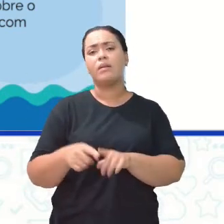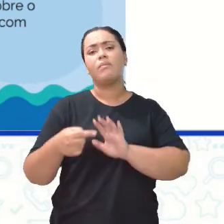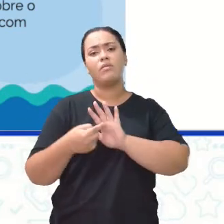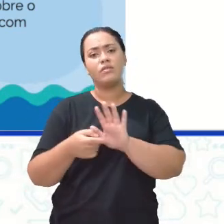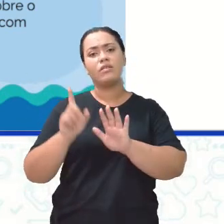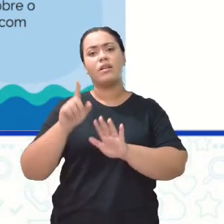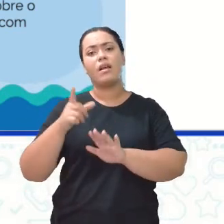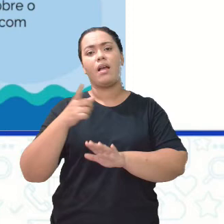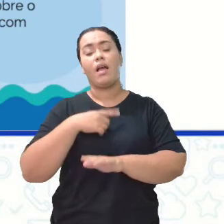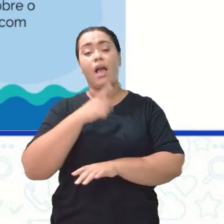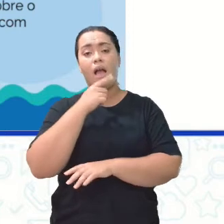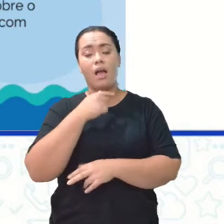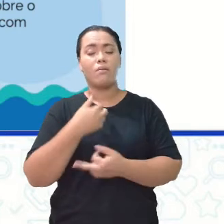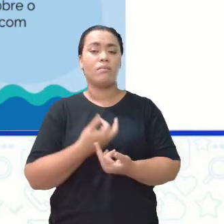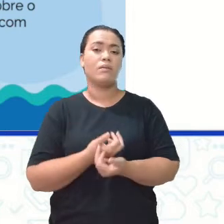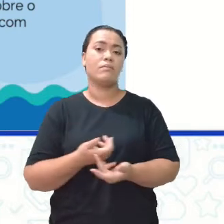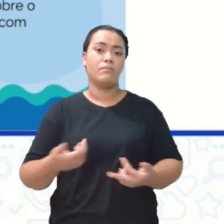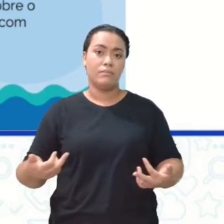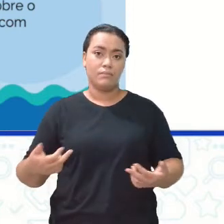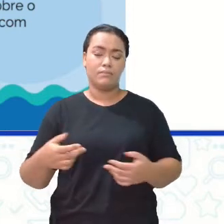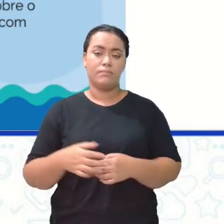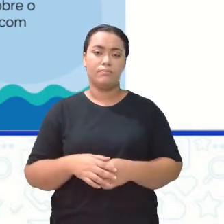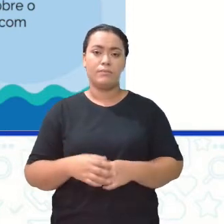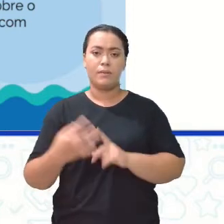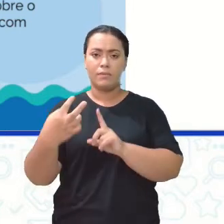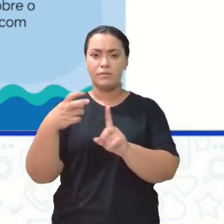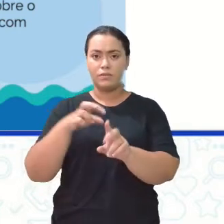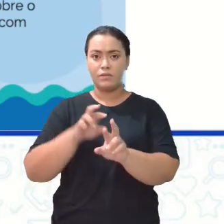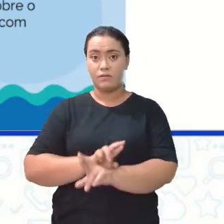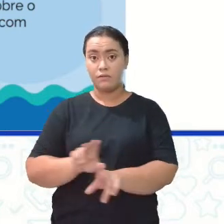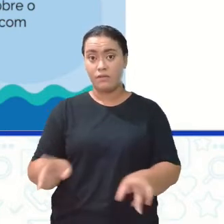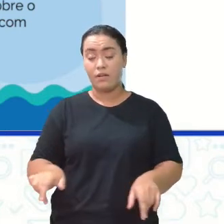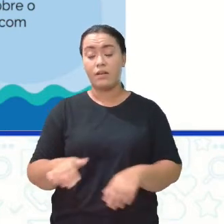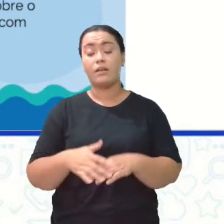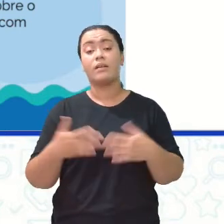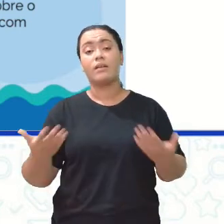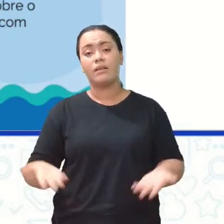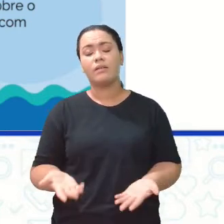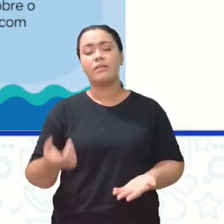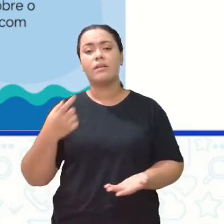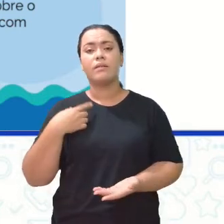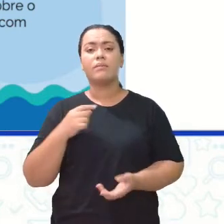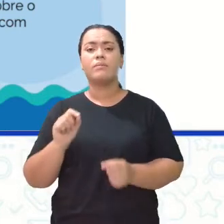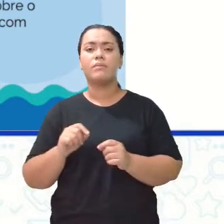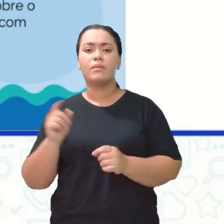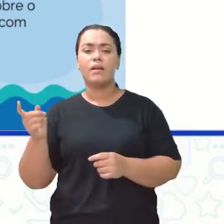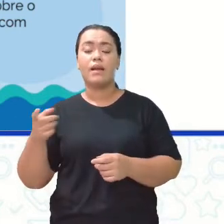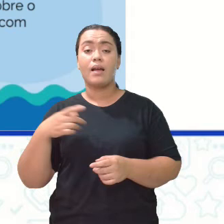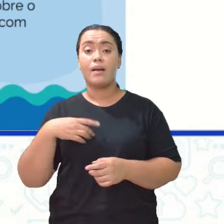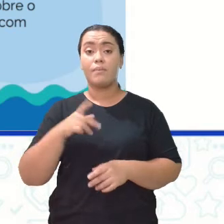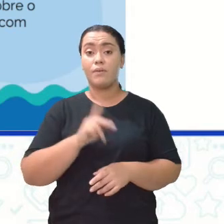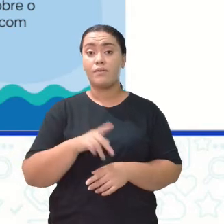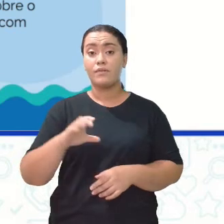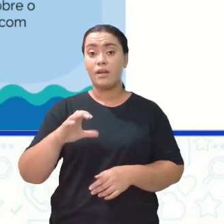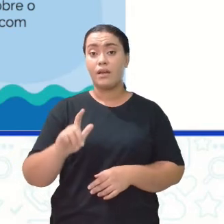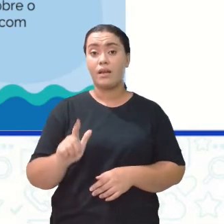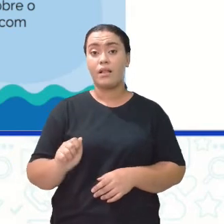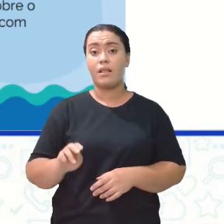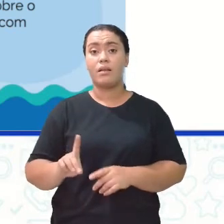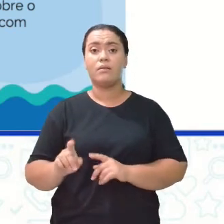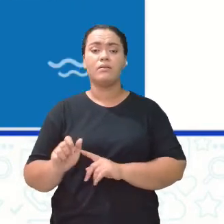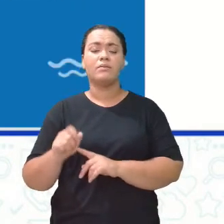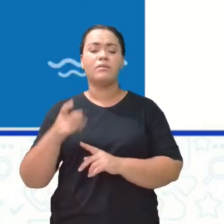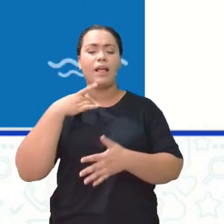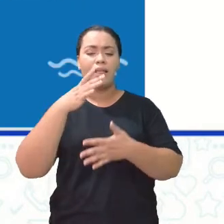água sobre diversos olhares. E aí a professora Cláudia vai falar um pouquinho mais detalhadamente sobre a água